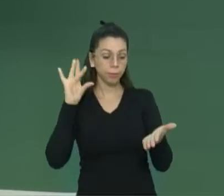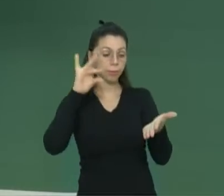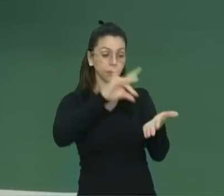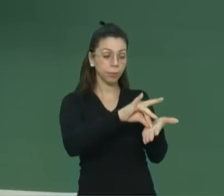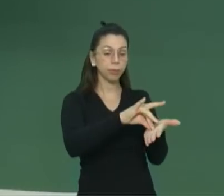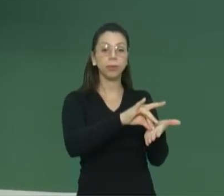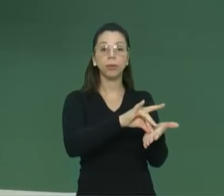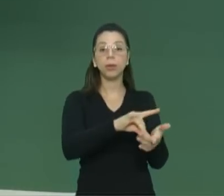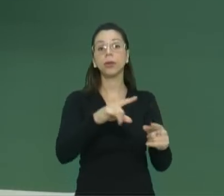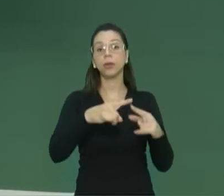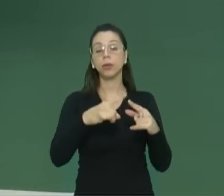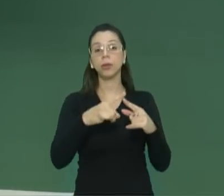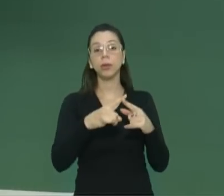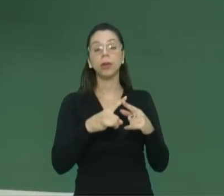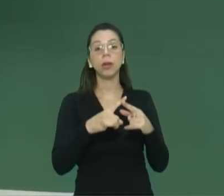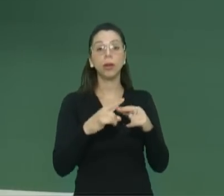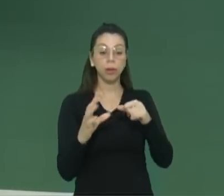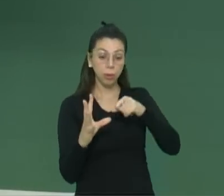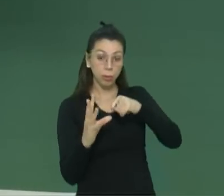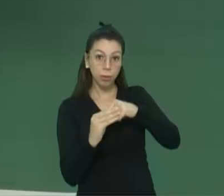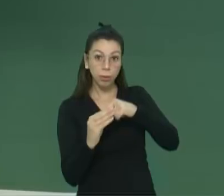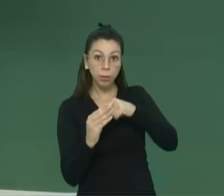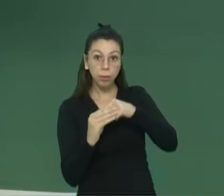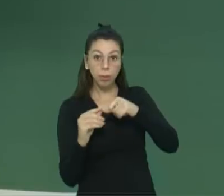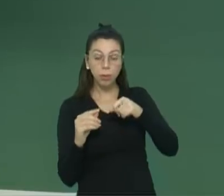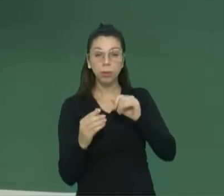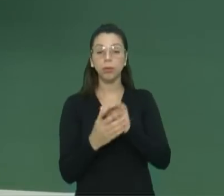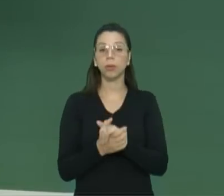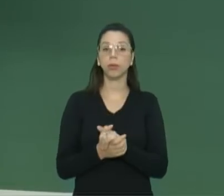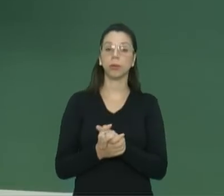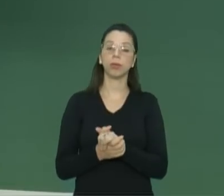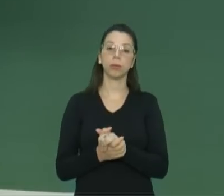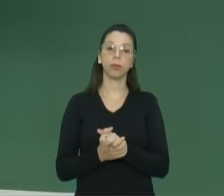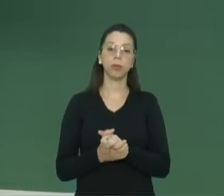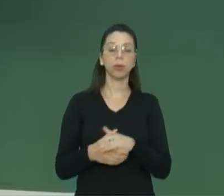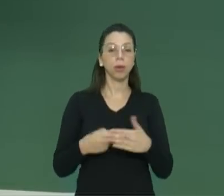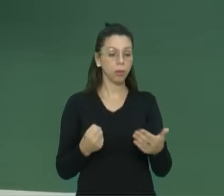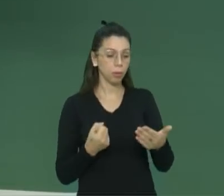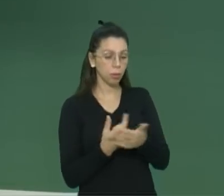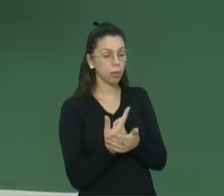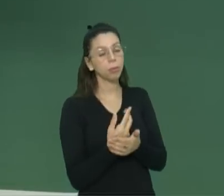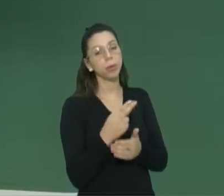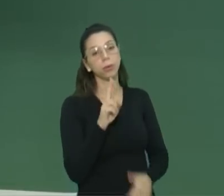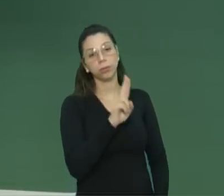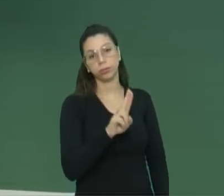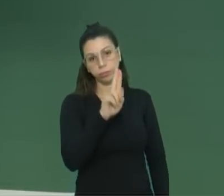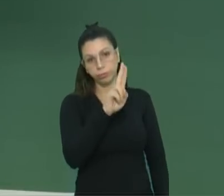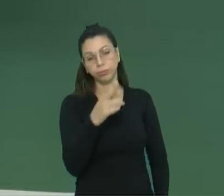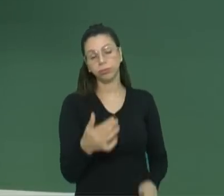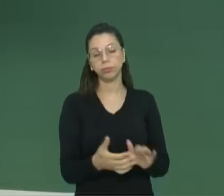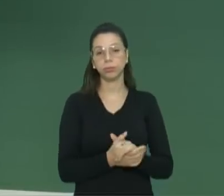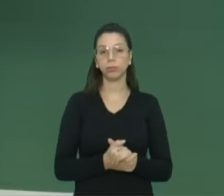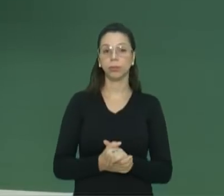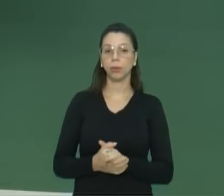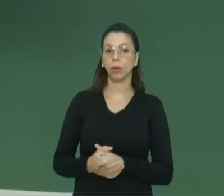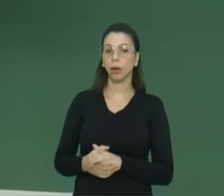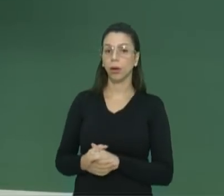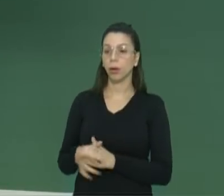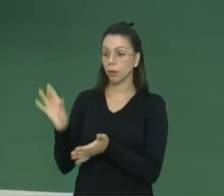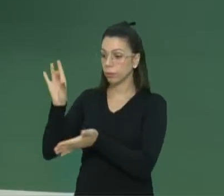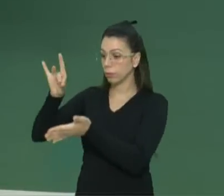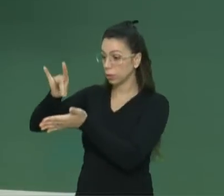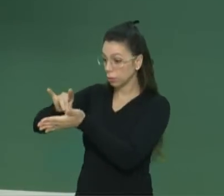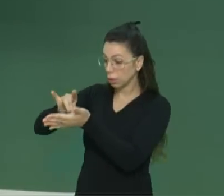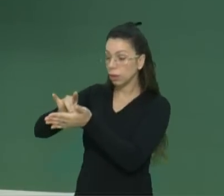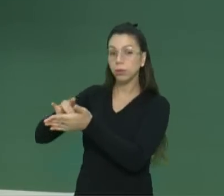dizer que isso tem um reconhecimento por parte de quem compra, por parte de quem está usando. A legitimidade na política é